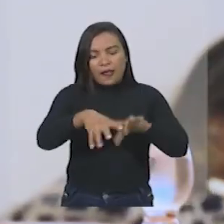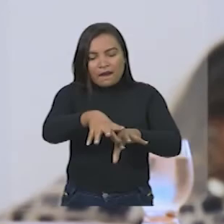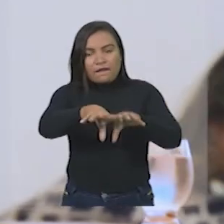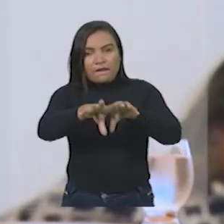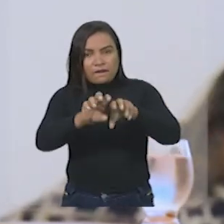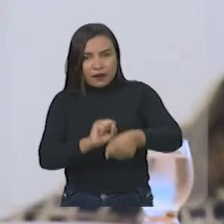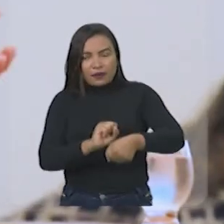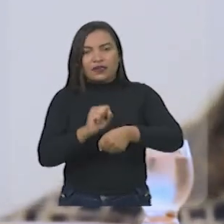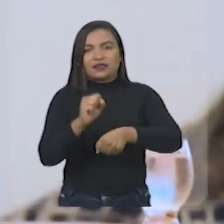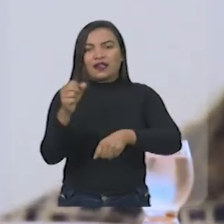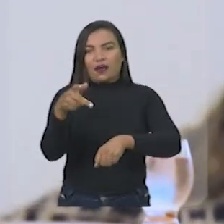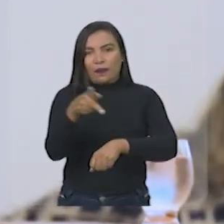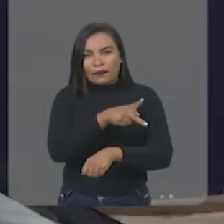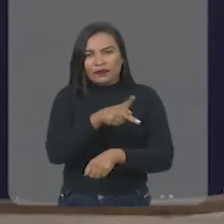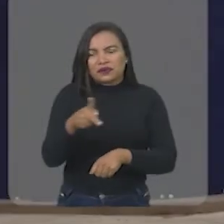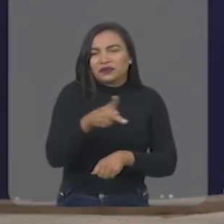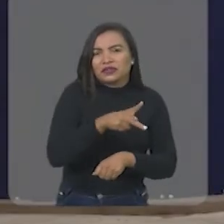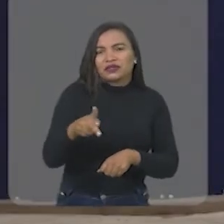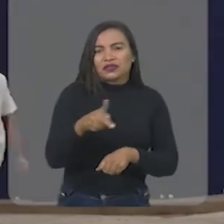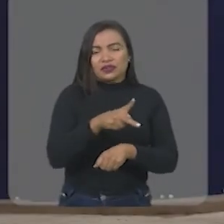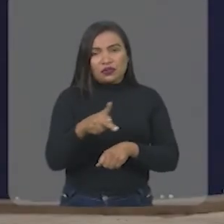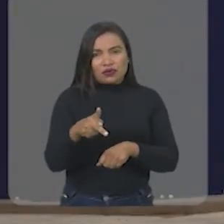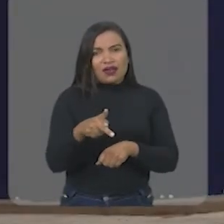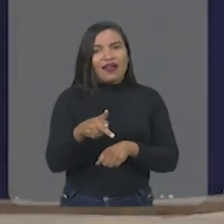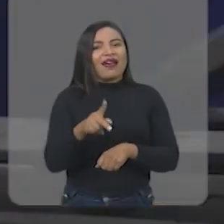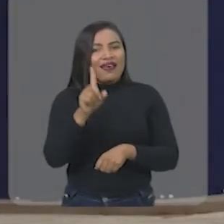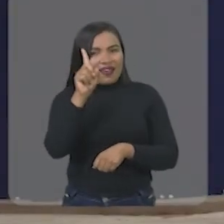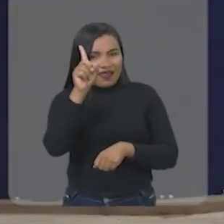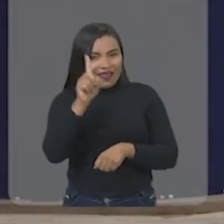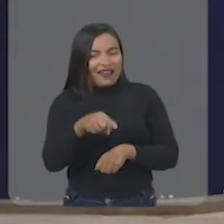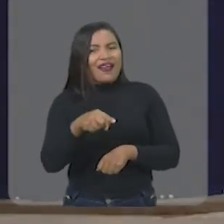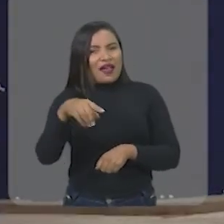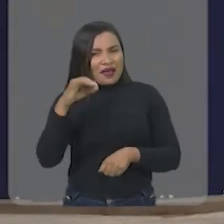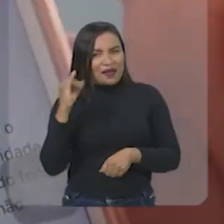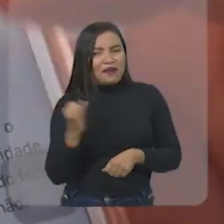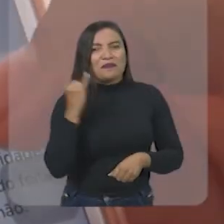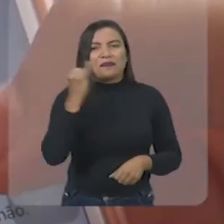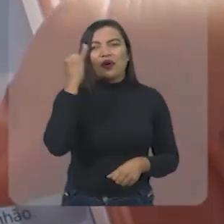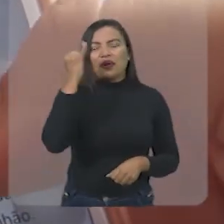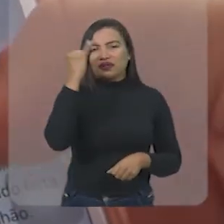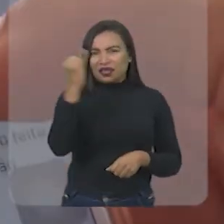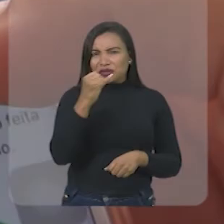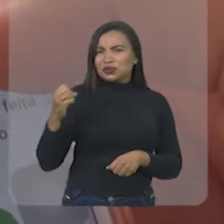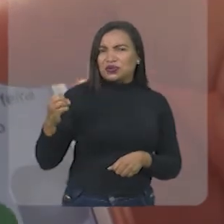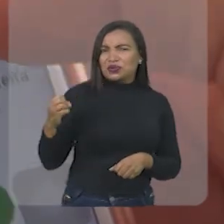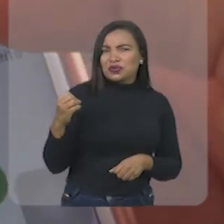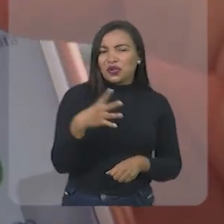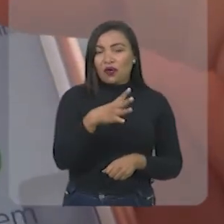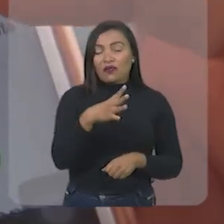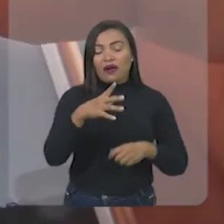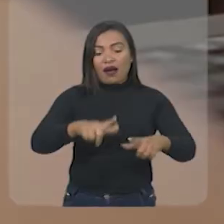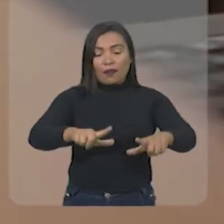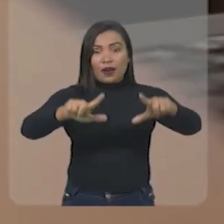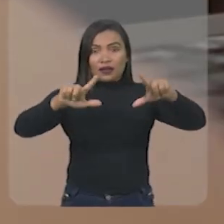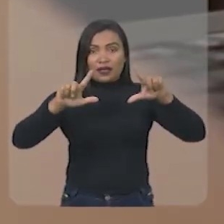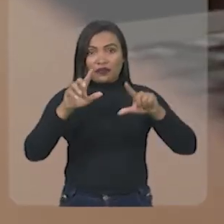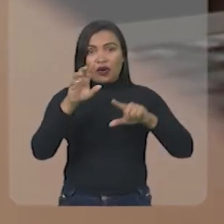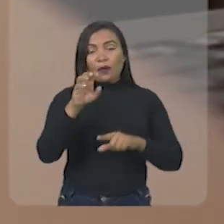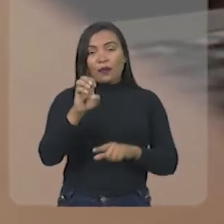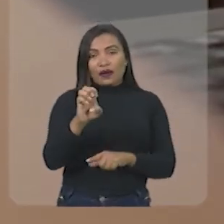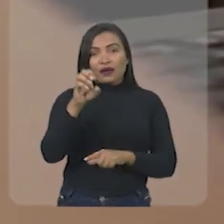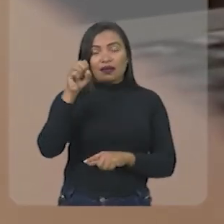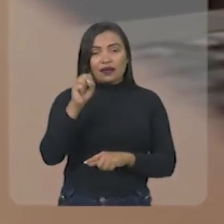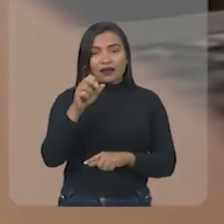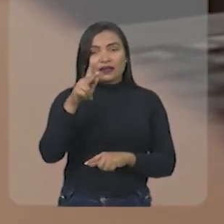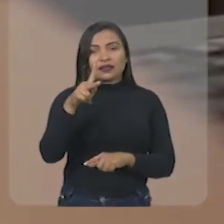É a expertise da UEMA em desenvolver alternativas inovadoras por meio da plataforma Escada, aliada ao compromisso